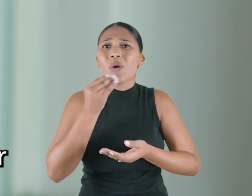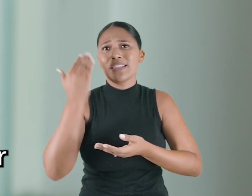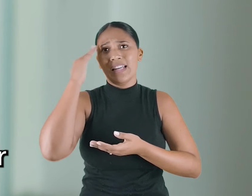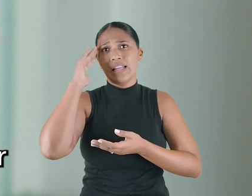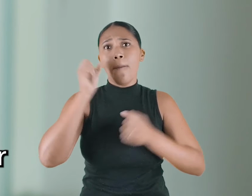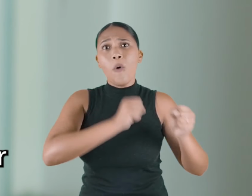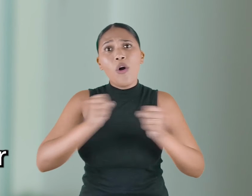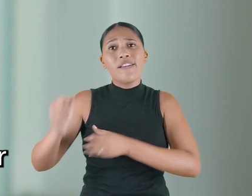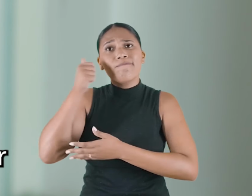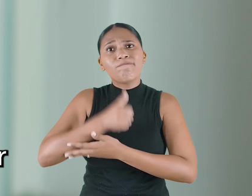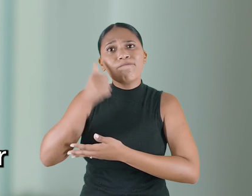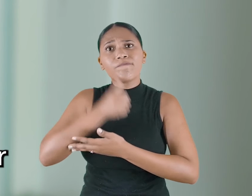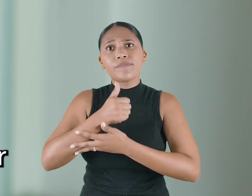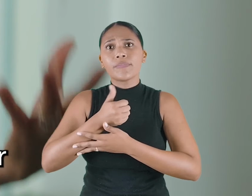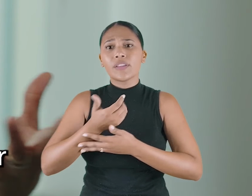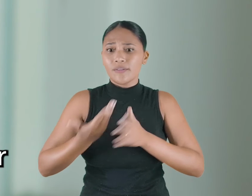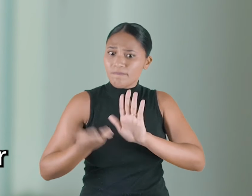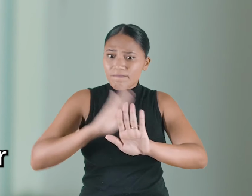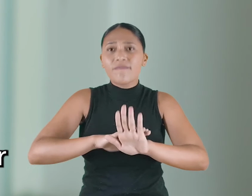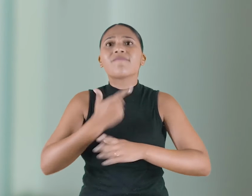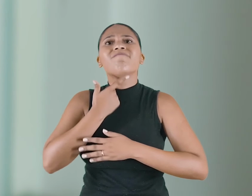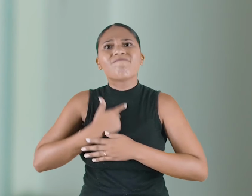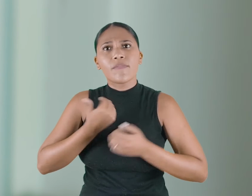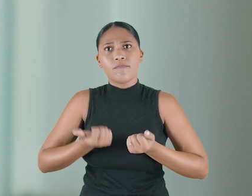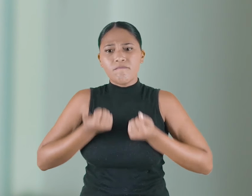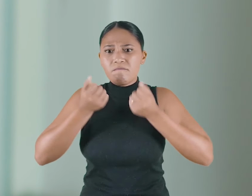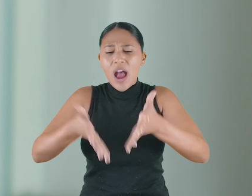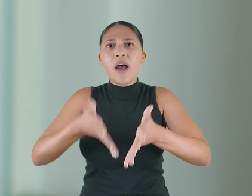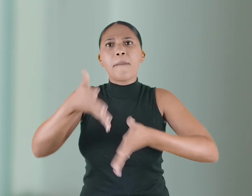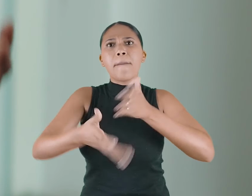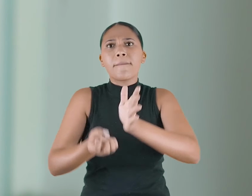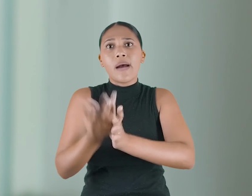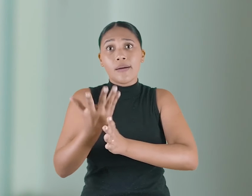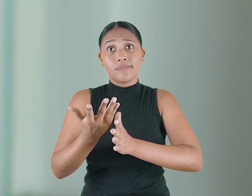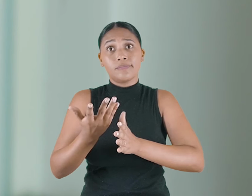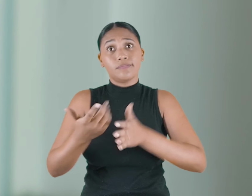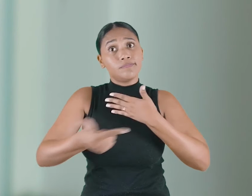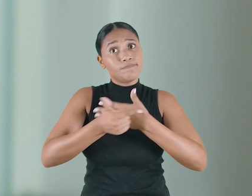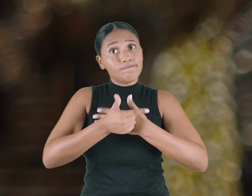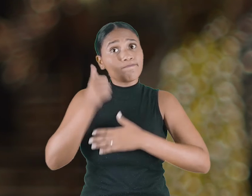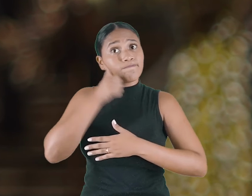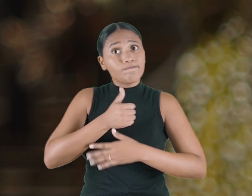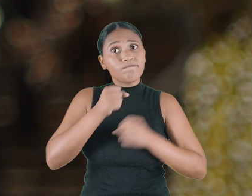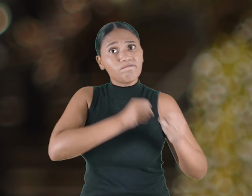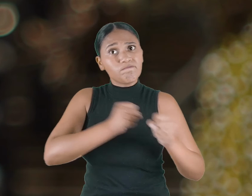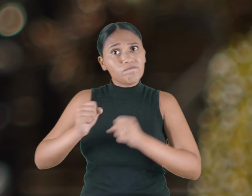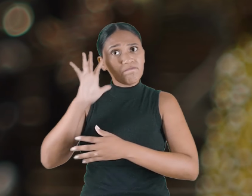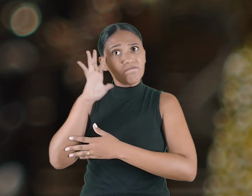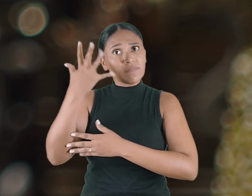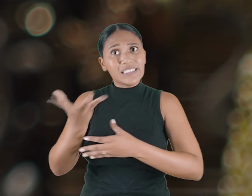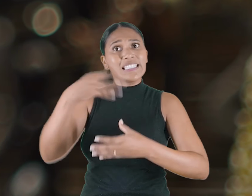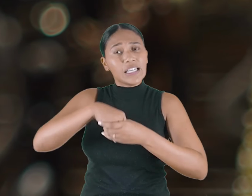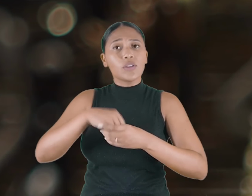esse poder feminino gerador do que quisermos gerar. E desse papel feminino de decisão dentro de uma sociedade. Peço oval